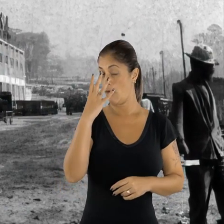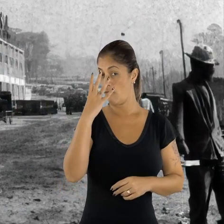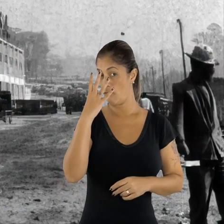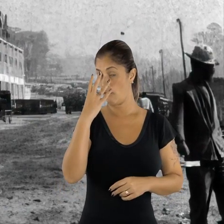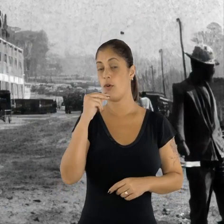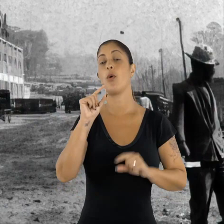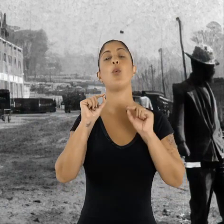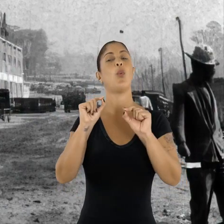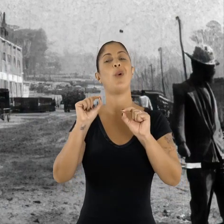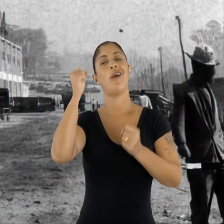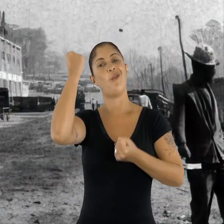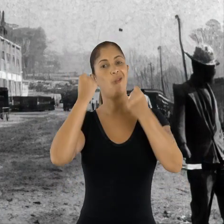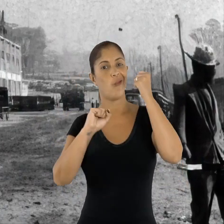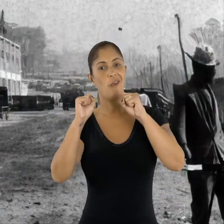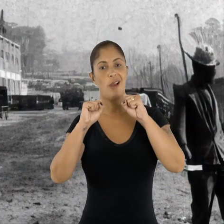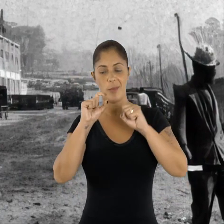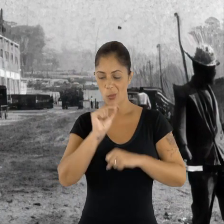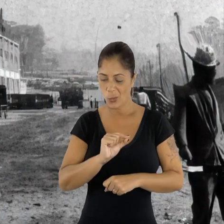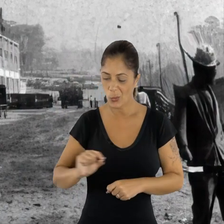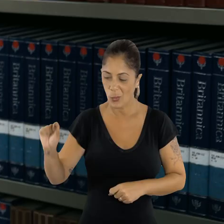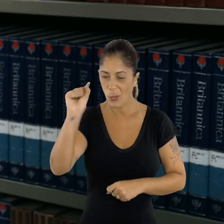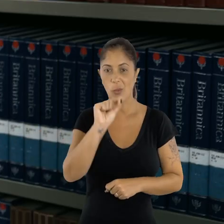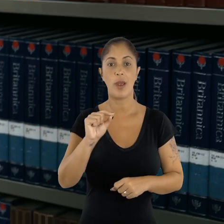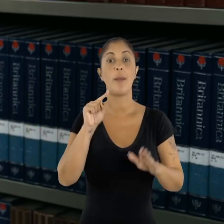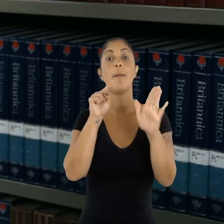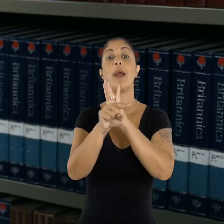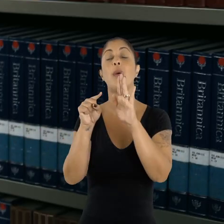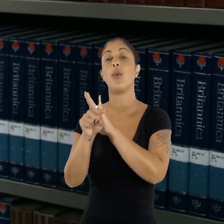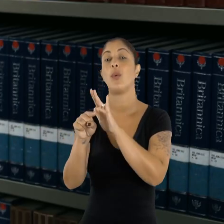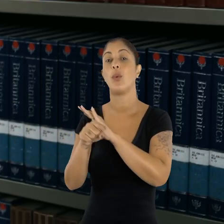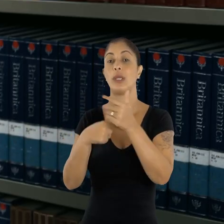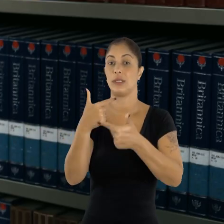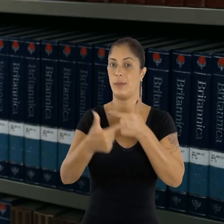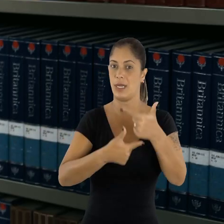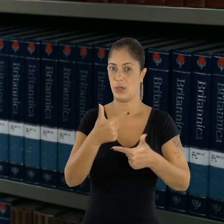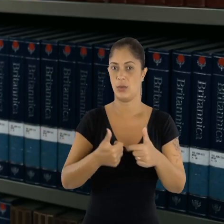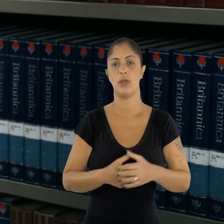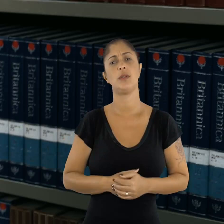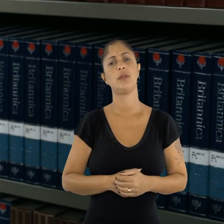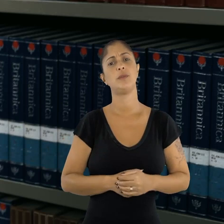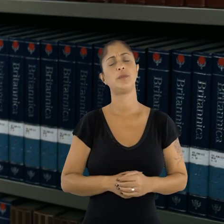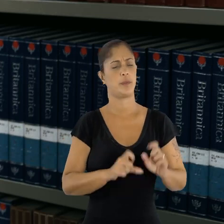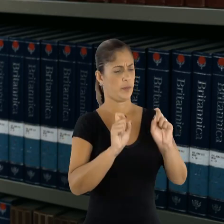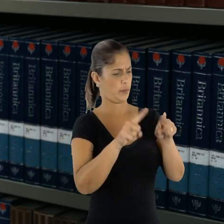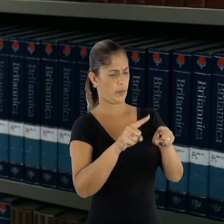a foto da fábrica e dos seus arredores. Frei Beto. E perguntávamos aos